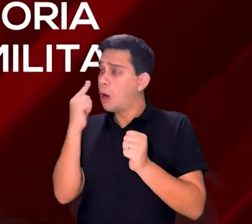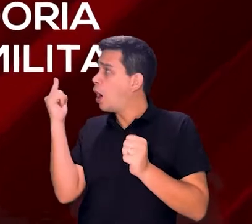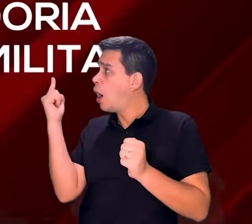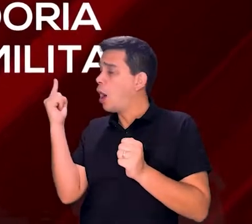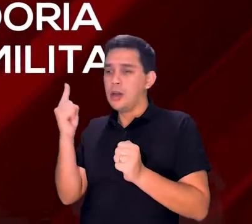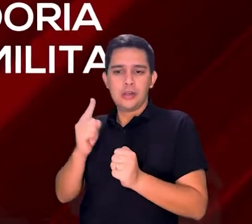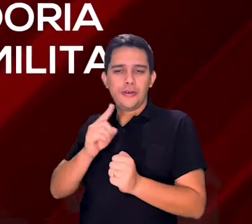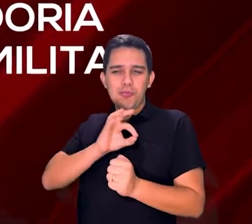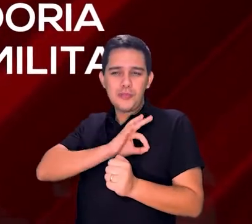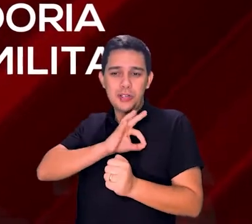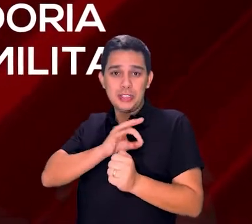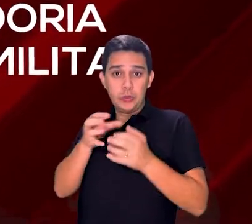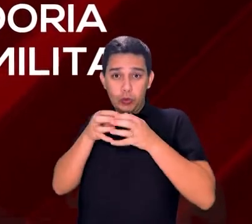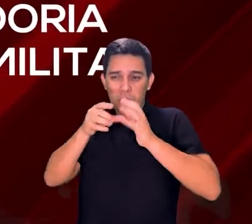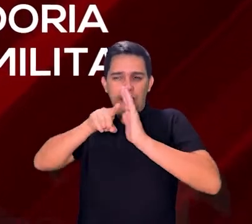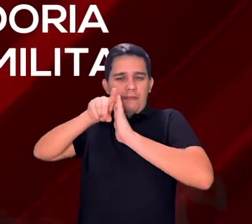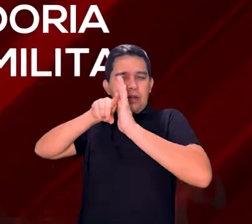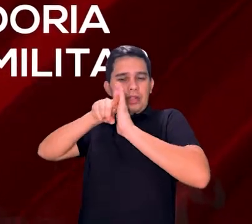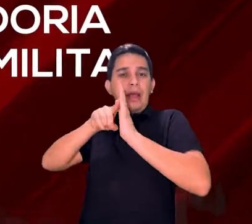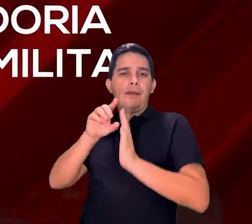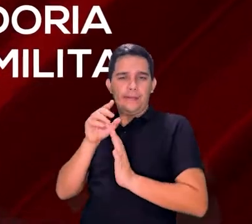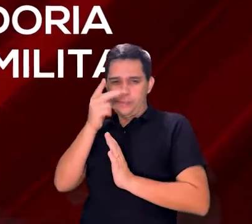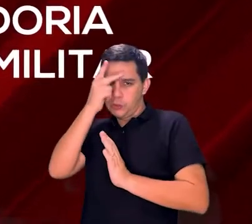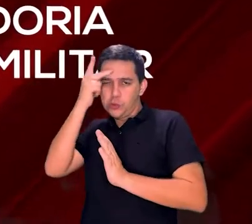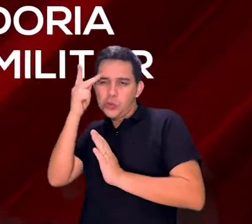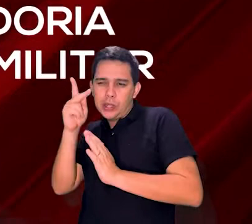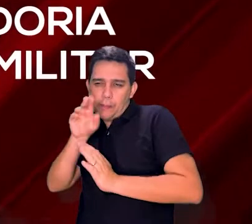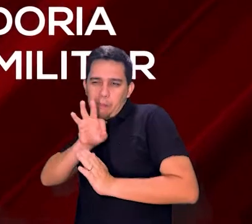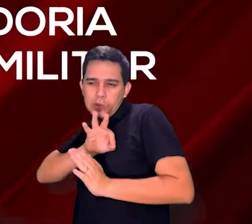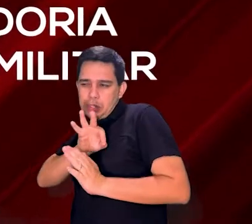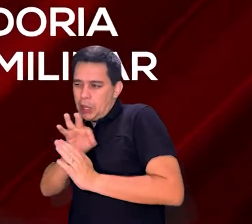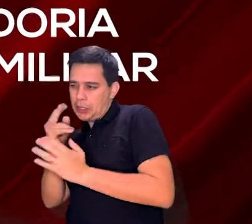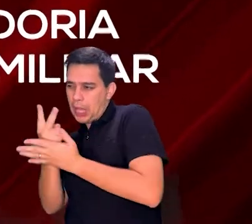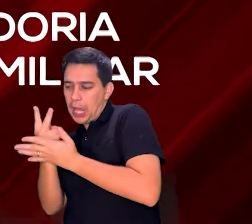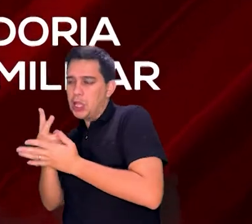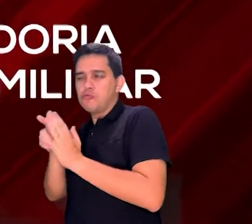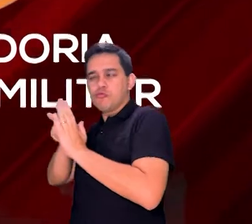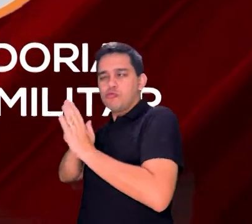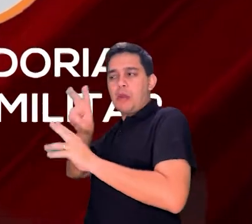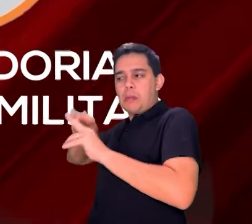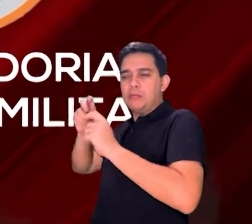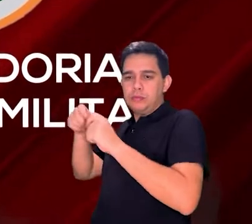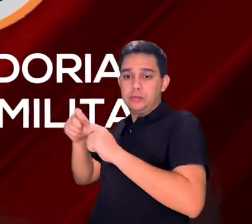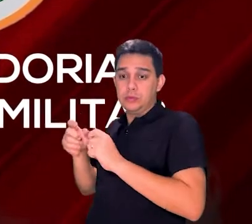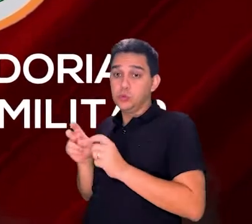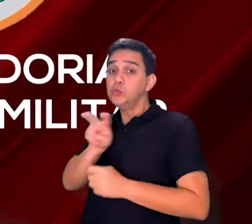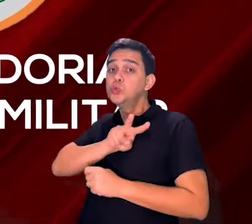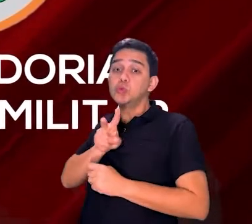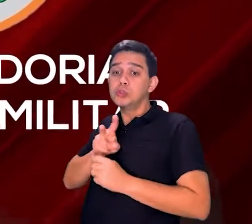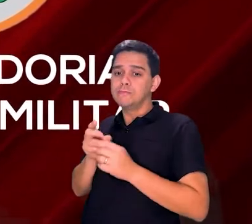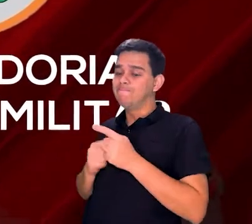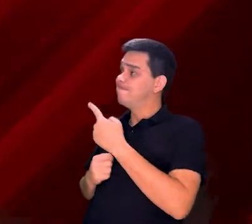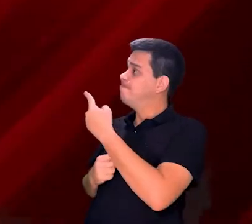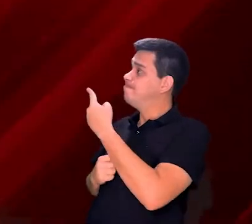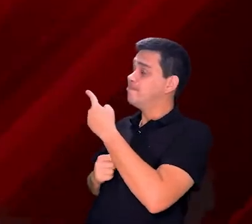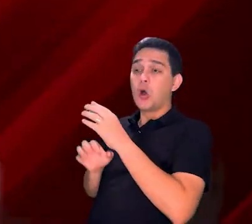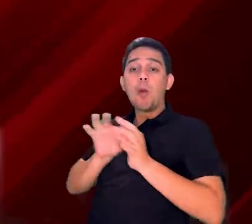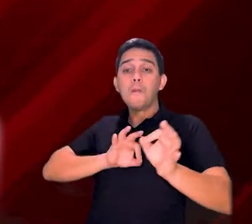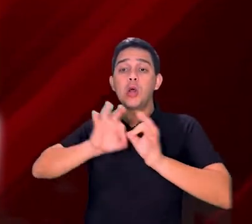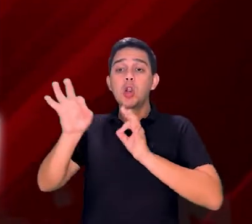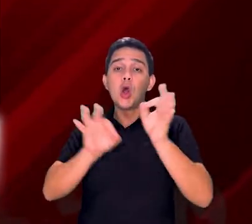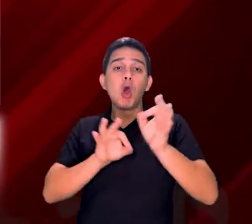com a Corregedoria da Polícia Militar, realizou no dia 26 de maio a Operação Mercenários, que